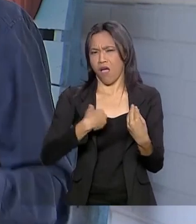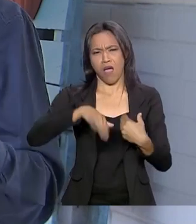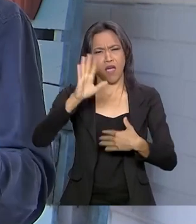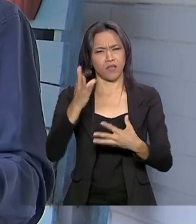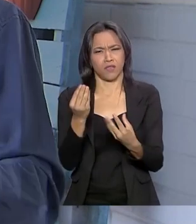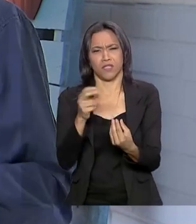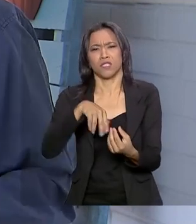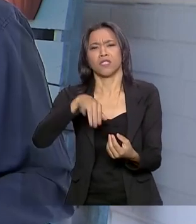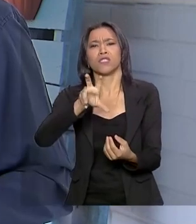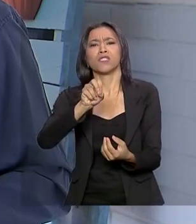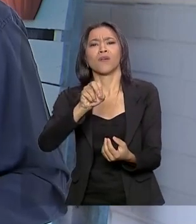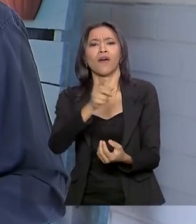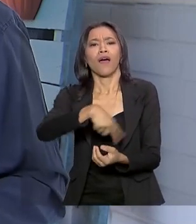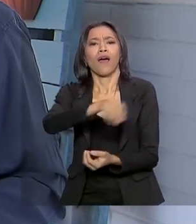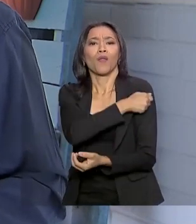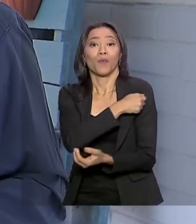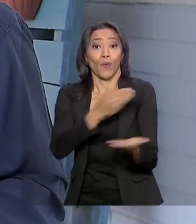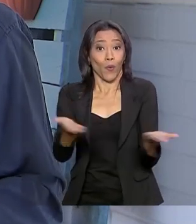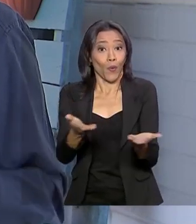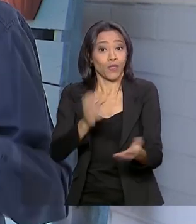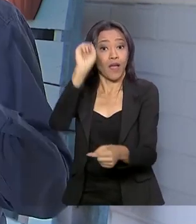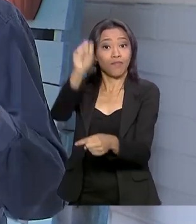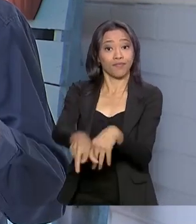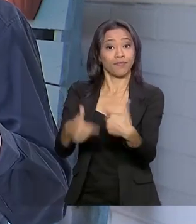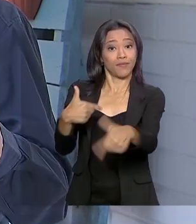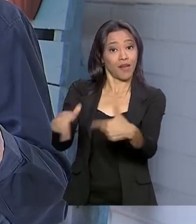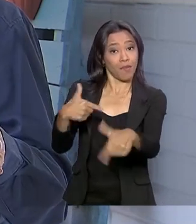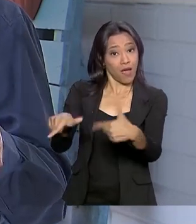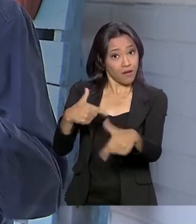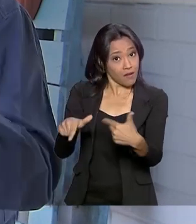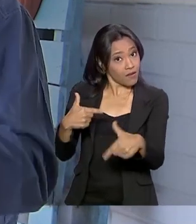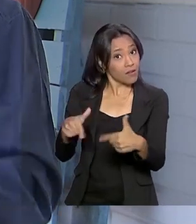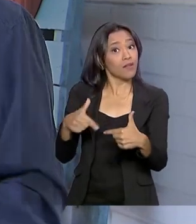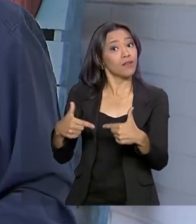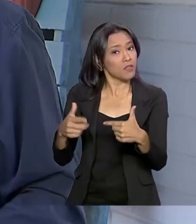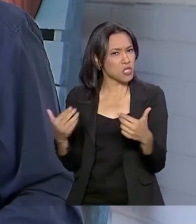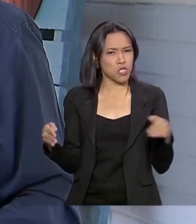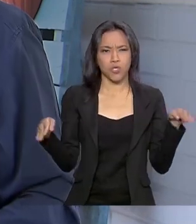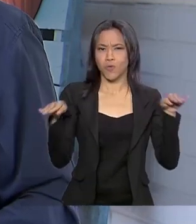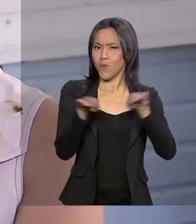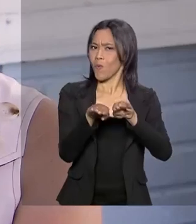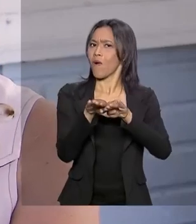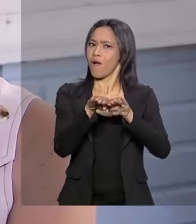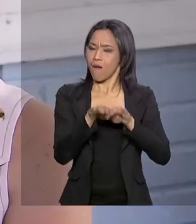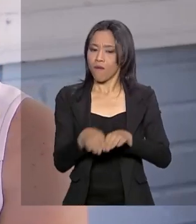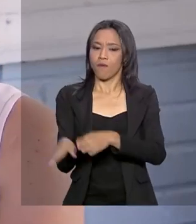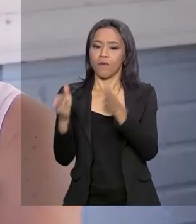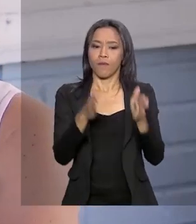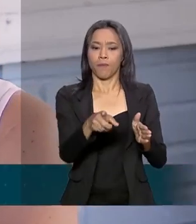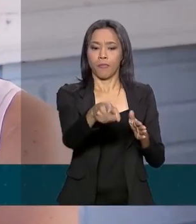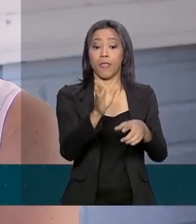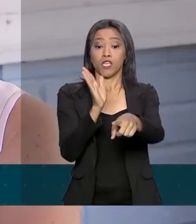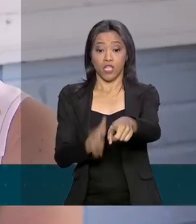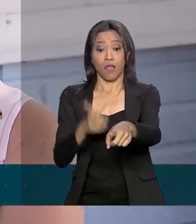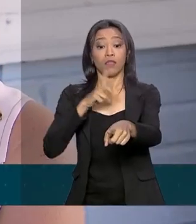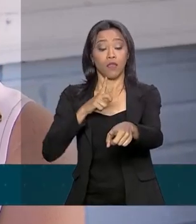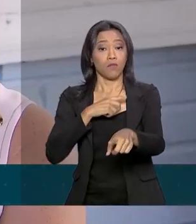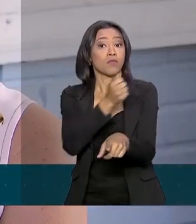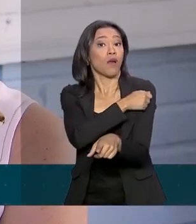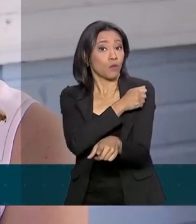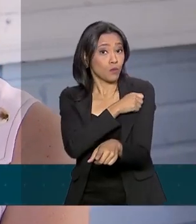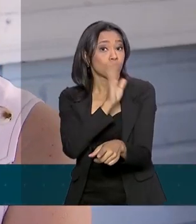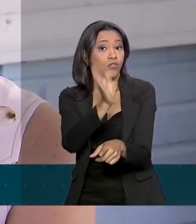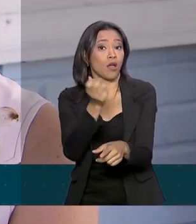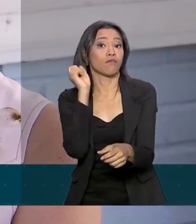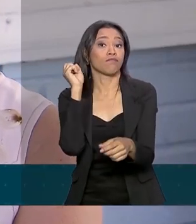que hoje estão no mercado de trabalho competindo de igual para igual nós já temos alunos aí que já estão trabalhando